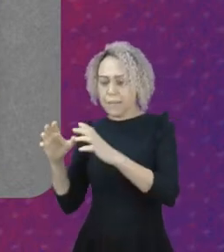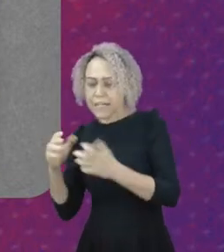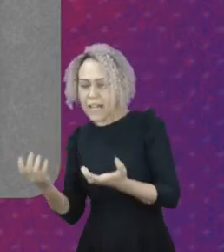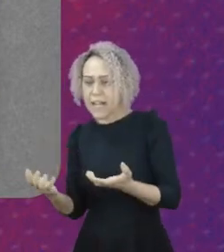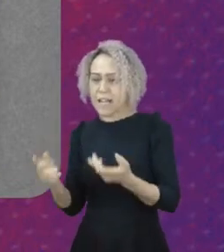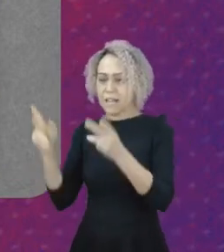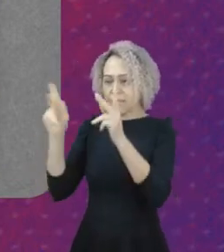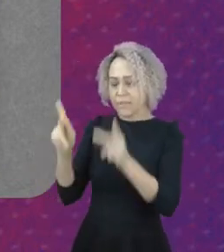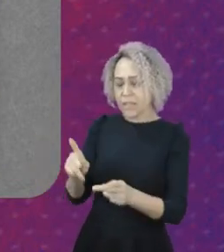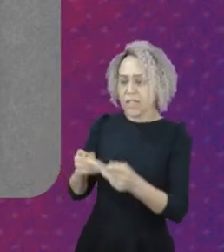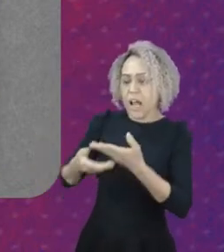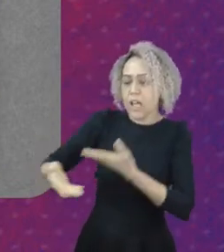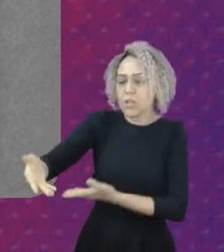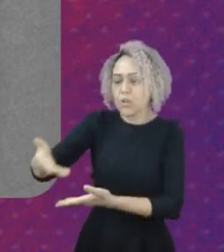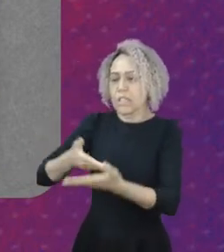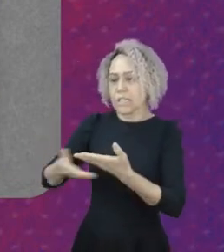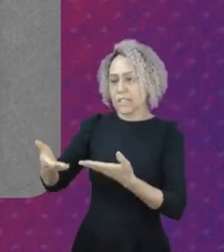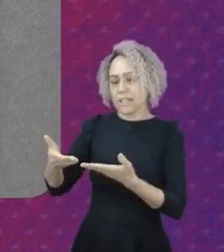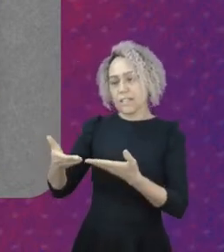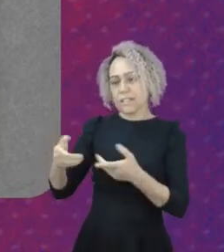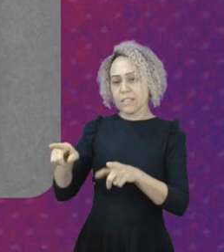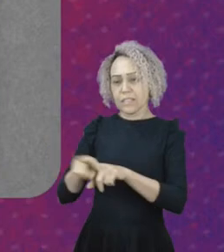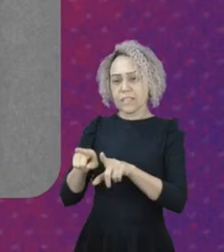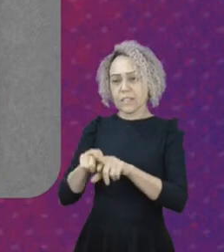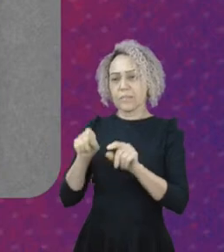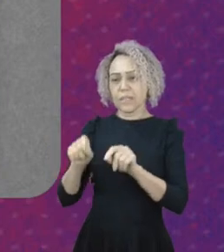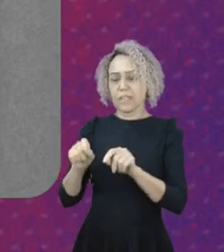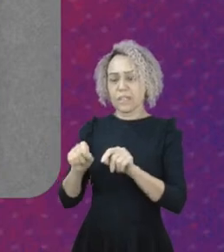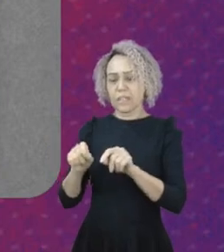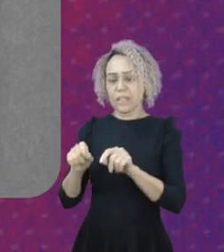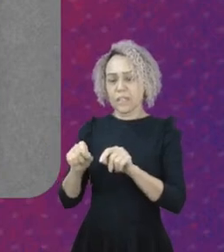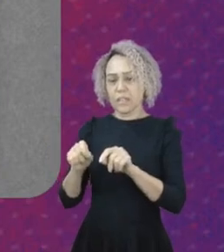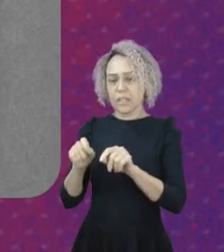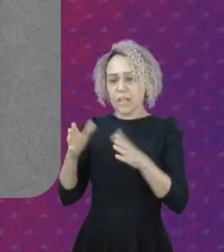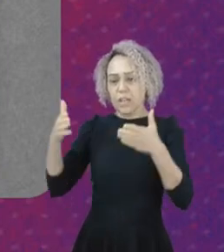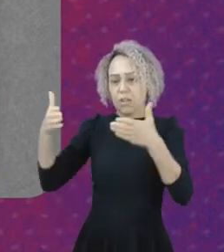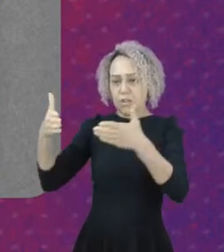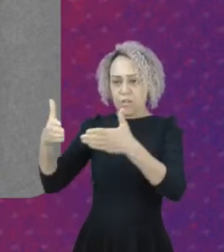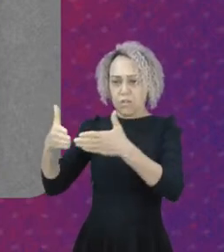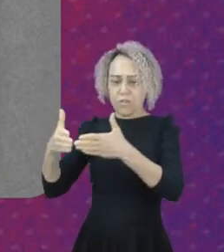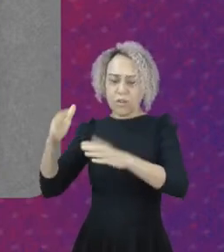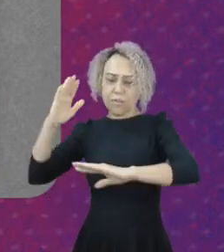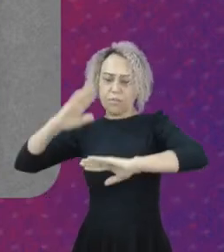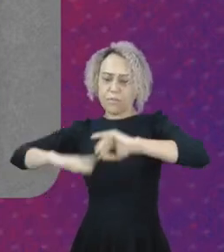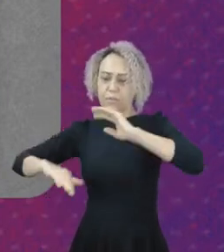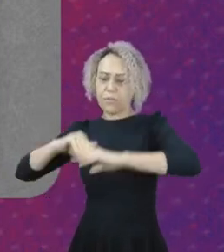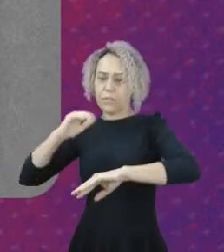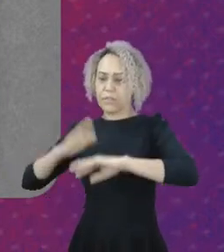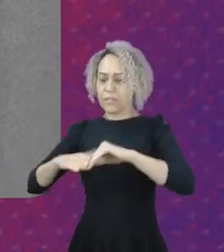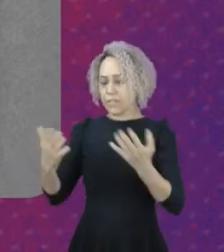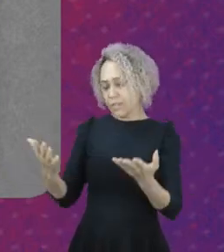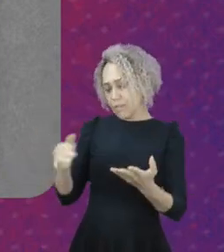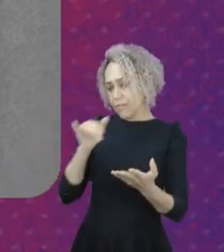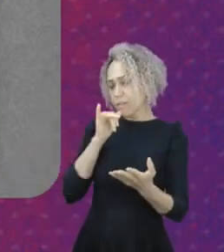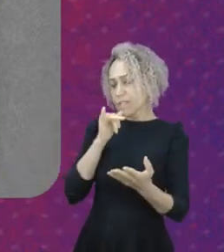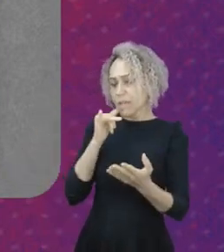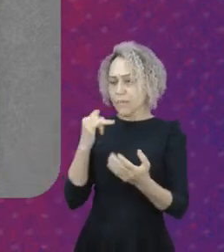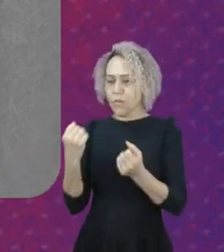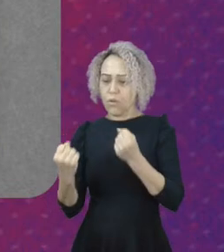se socializar, né? E também brinquedos que remetem a profissões e ao externo, como